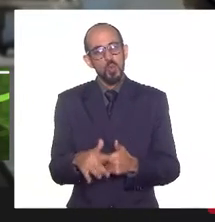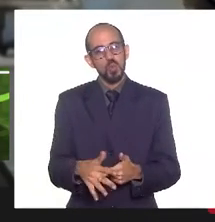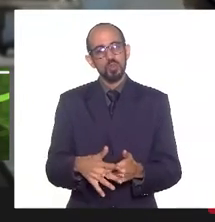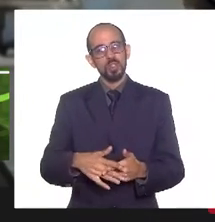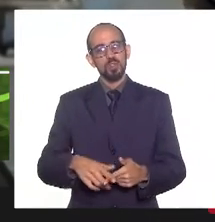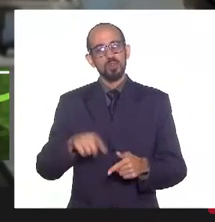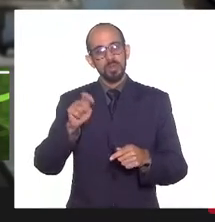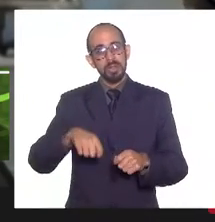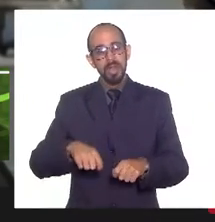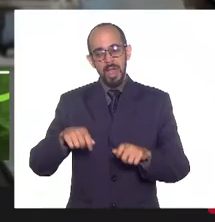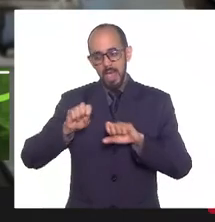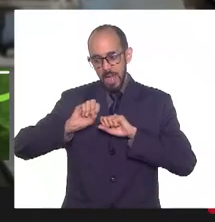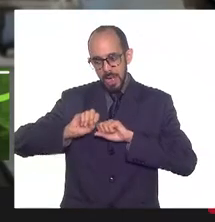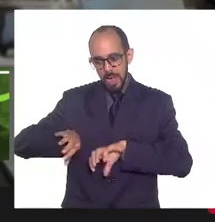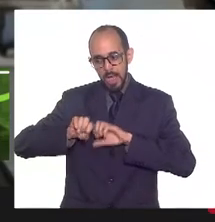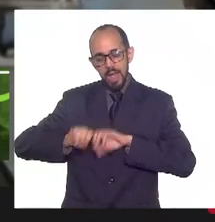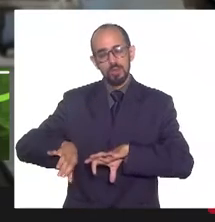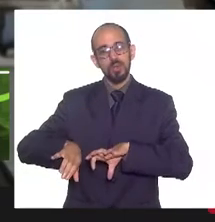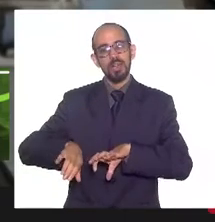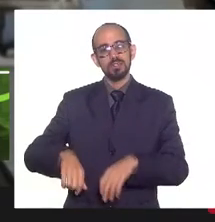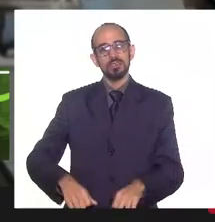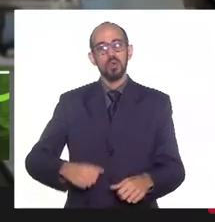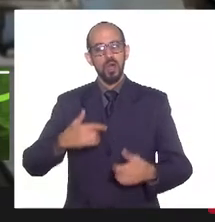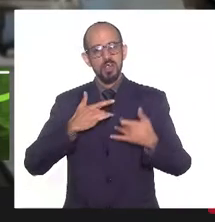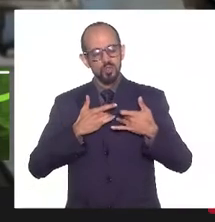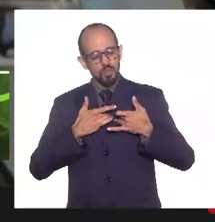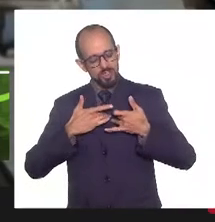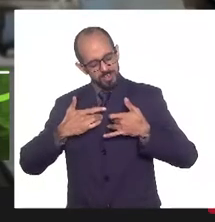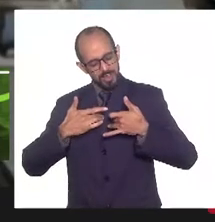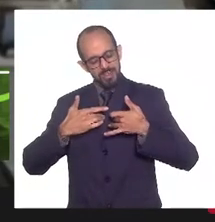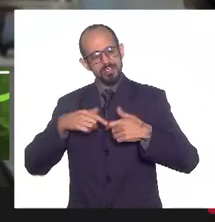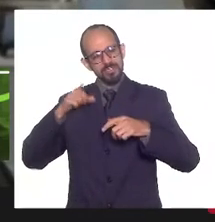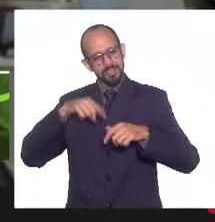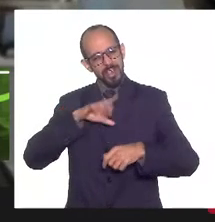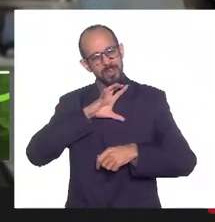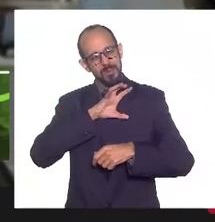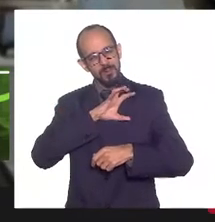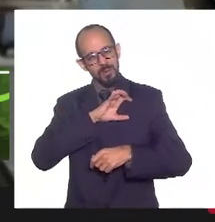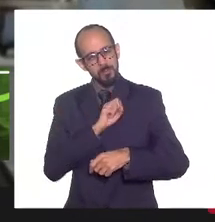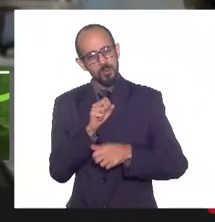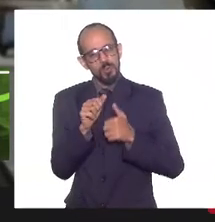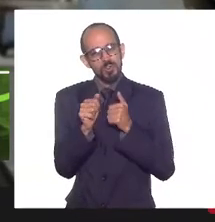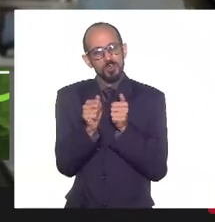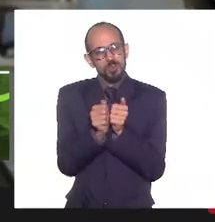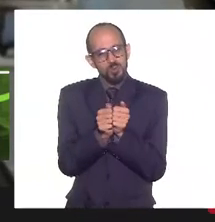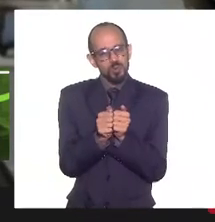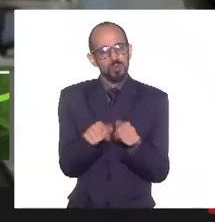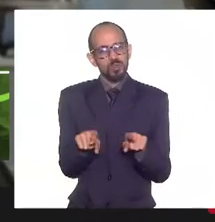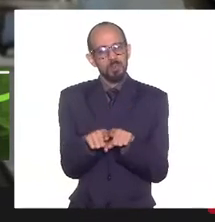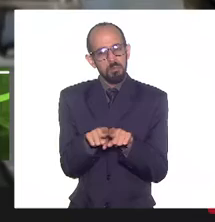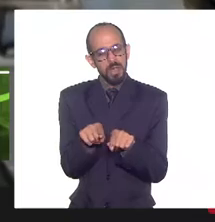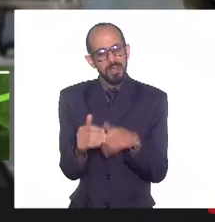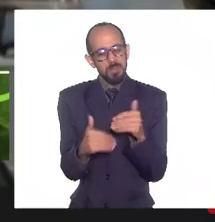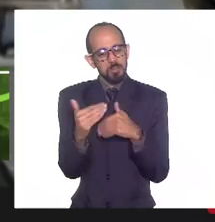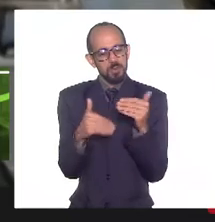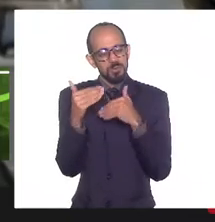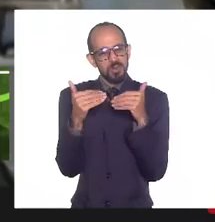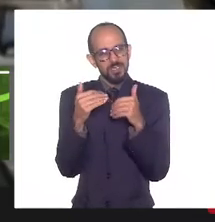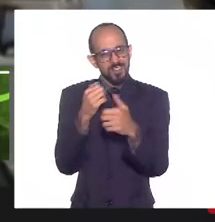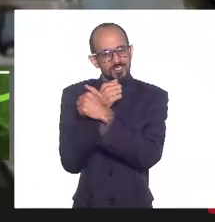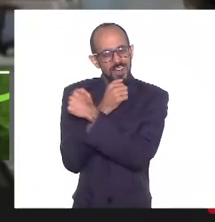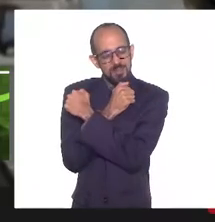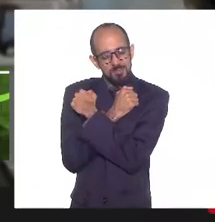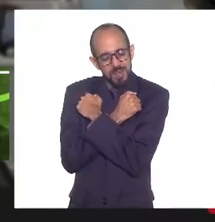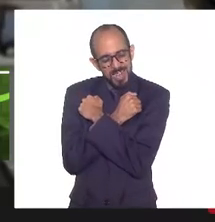educação a cultura a solidariedade a cultura do afeto e da prosperidade um abraço